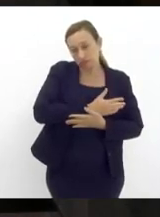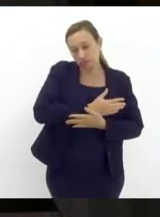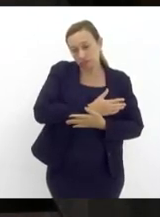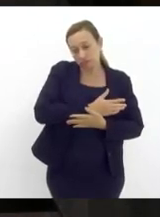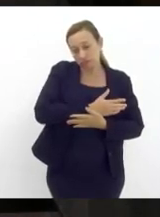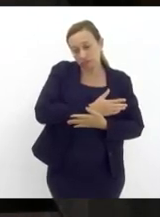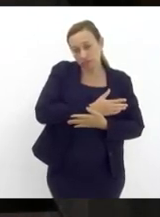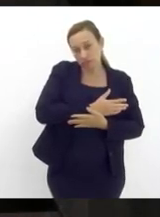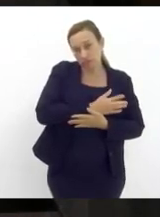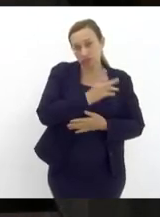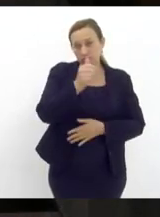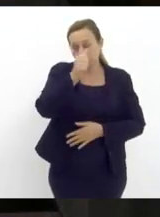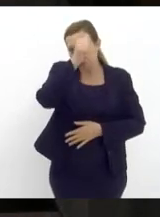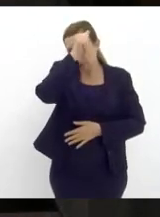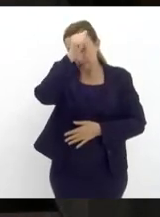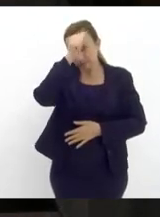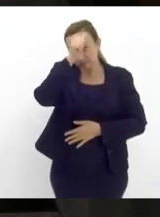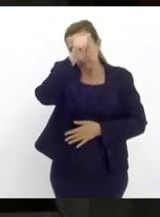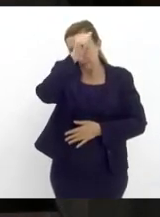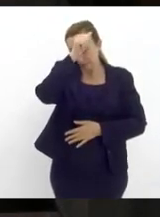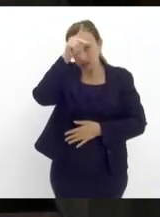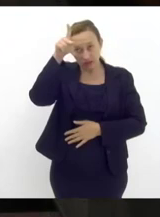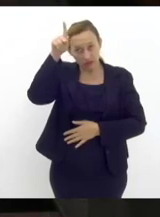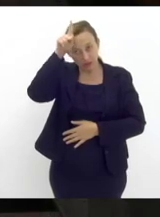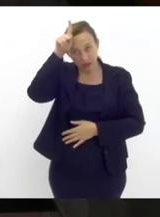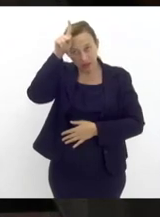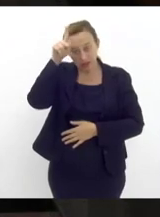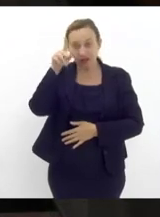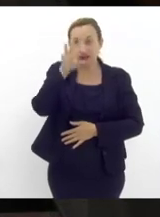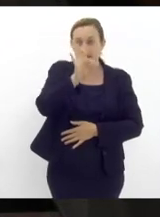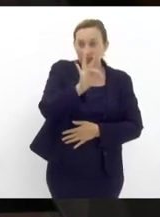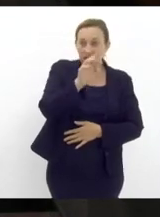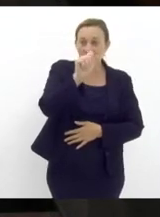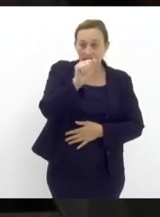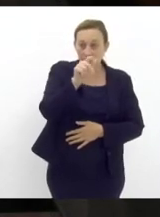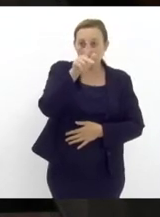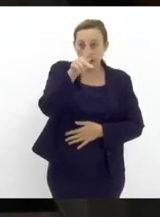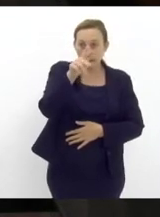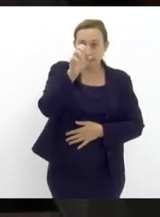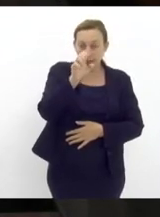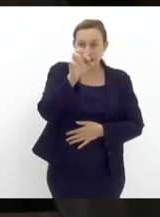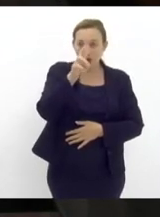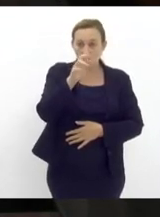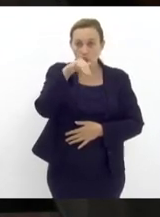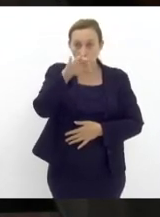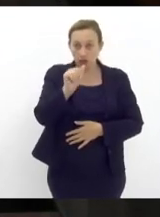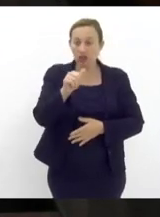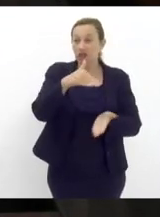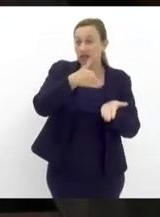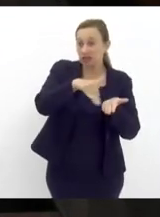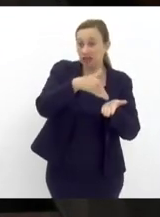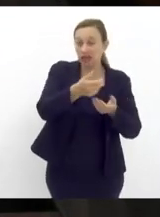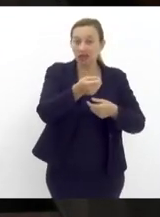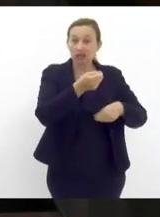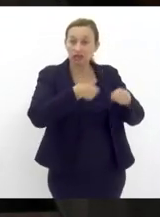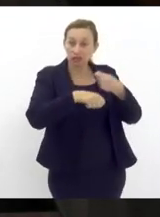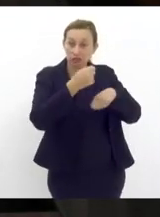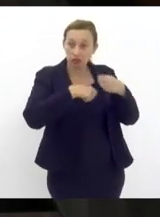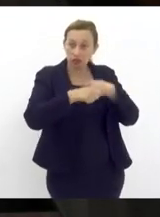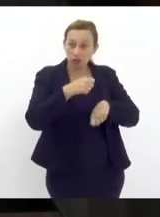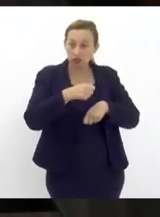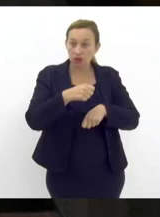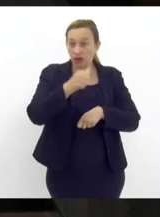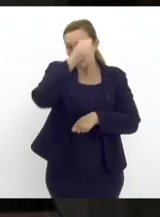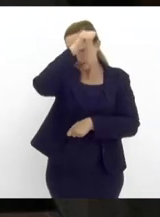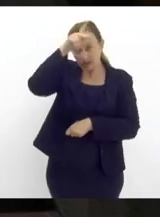ter sido prefeito de Itaperuna antes disso ter sido secretário de administração Prefeito por quatro